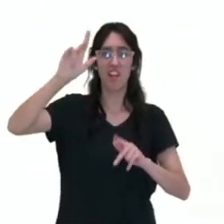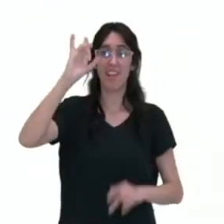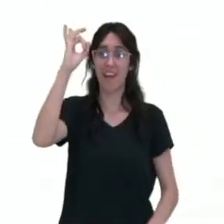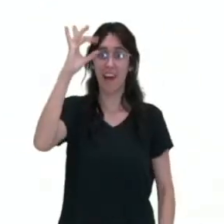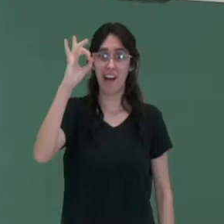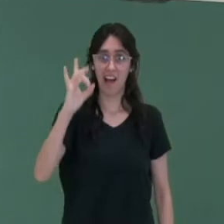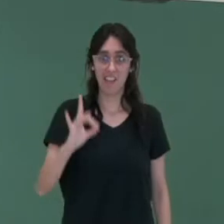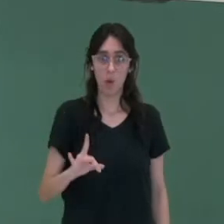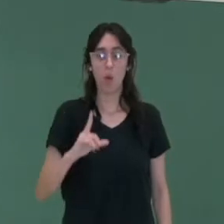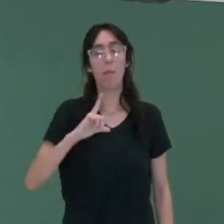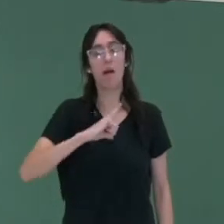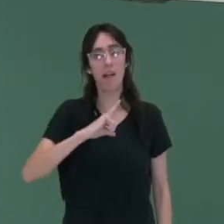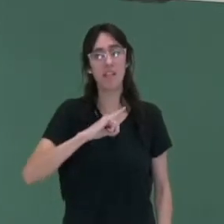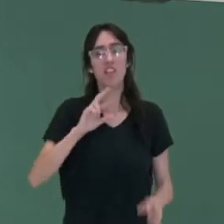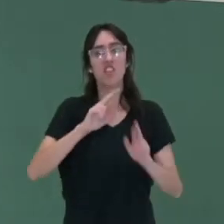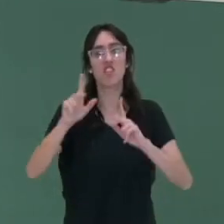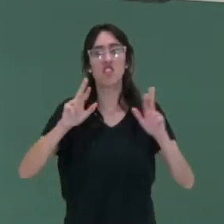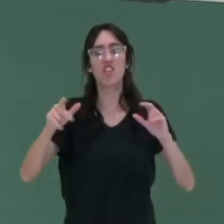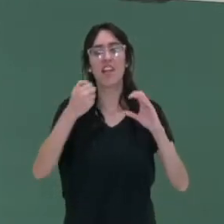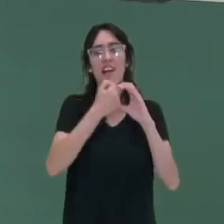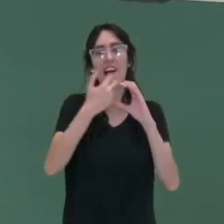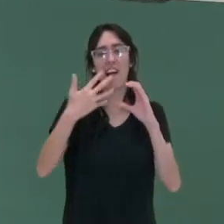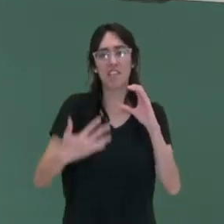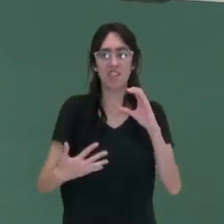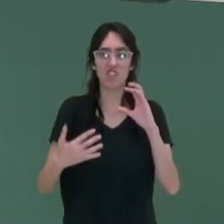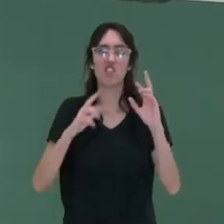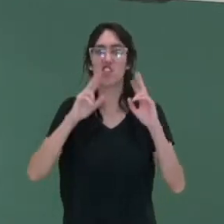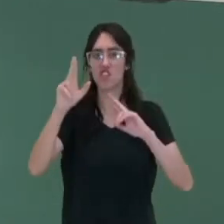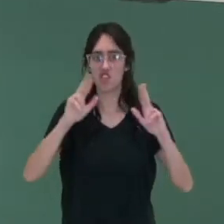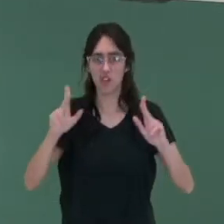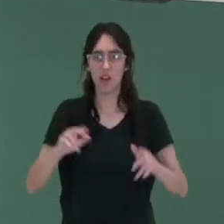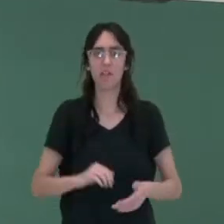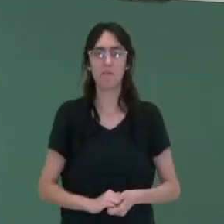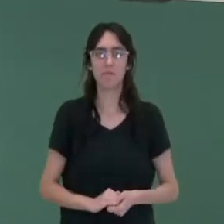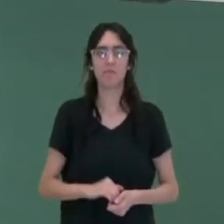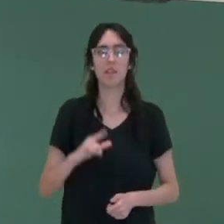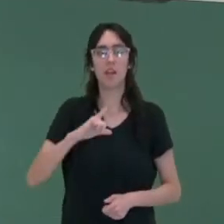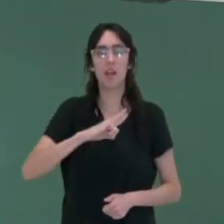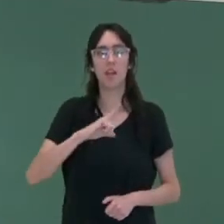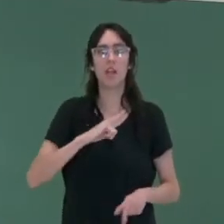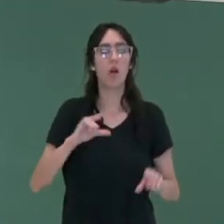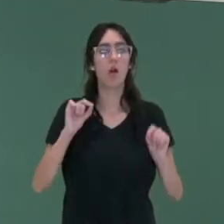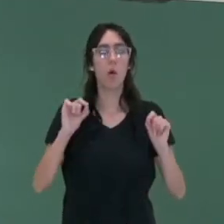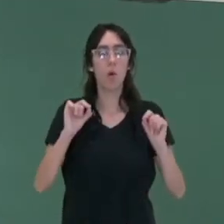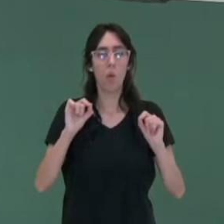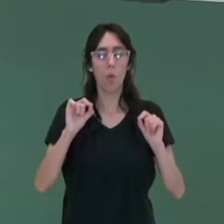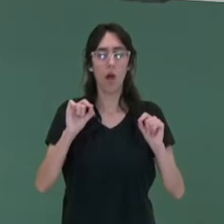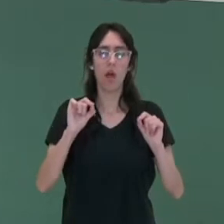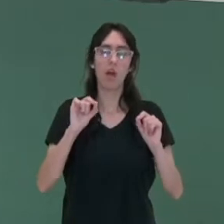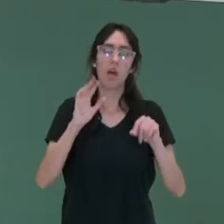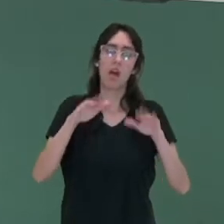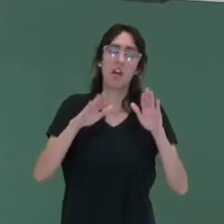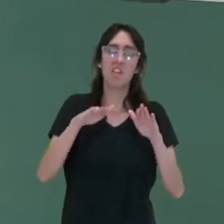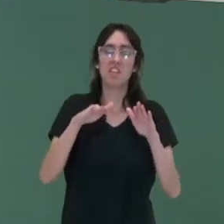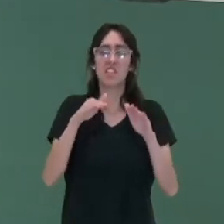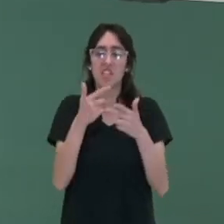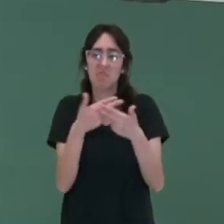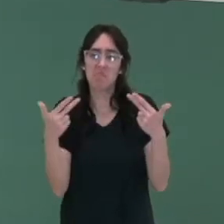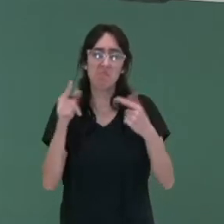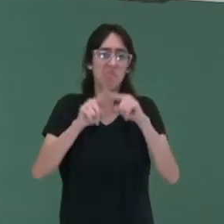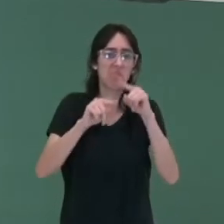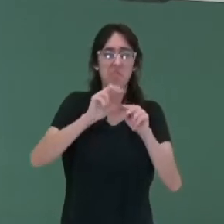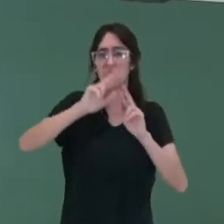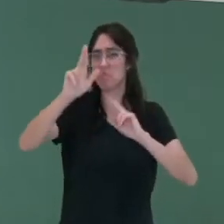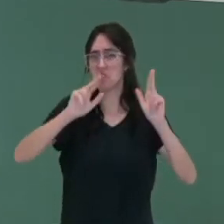é marcada por características distintas em função da presença ou ausência de determinados materiais